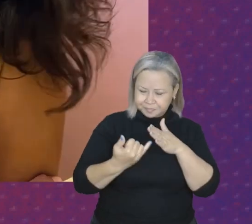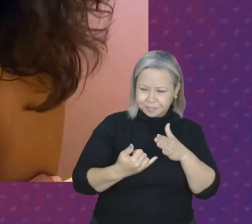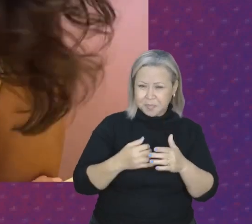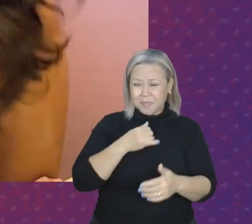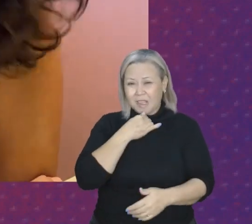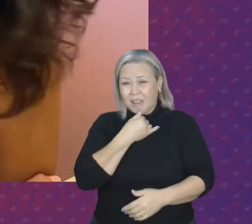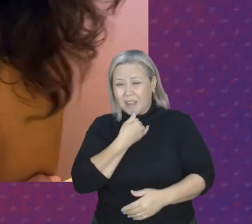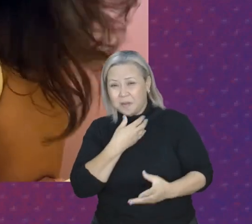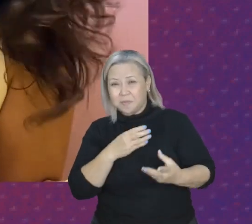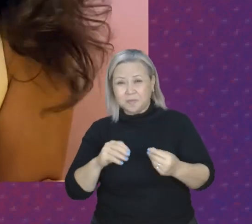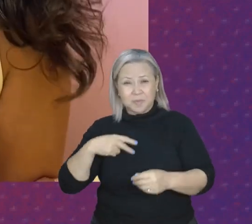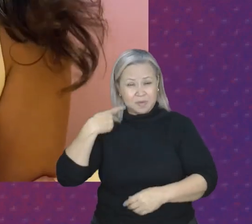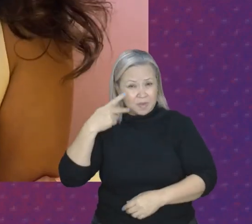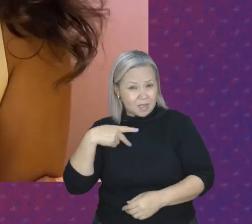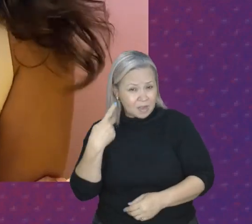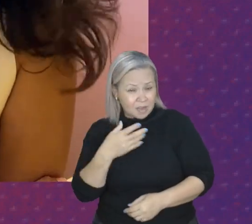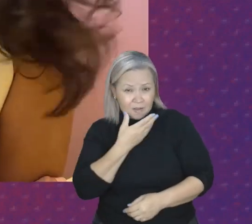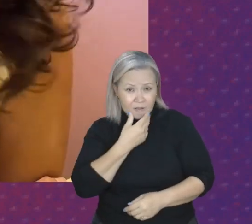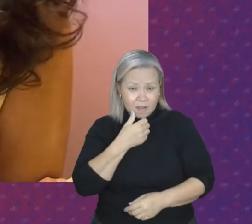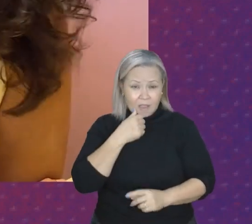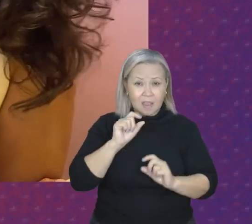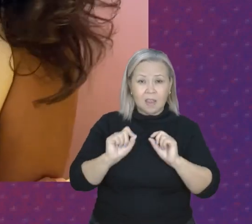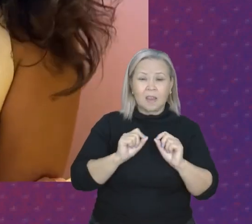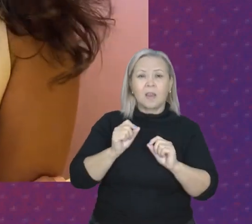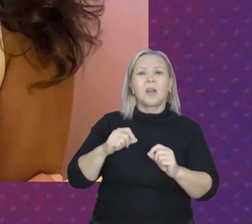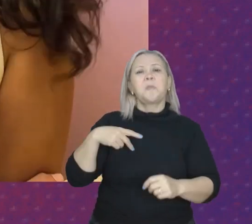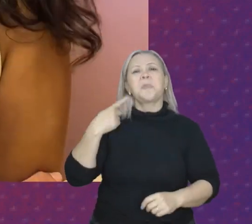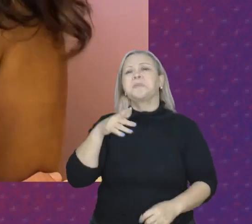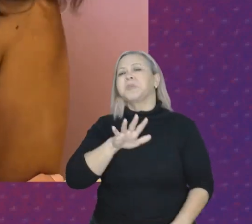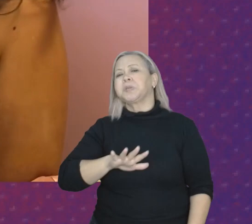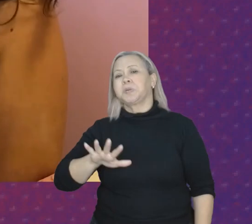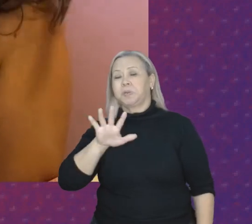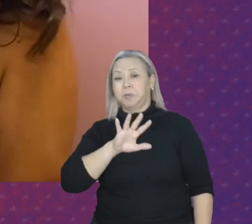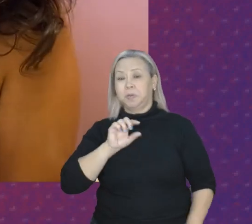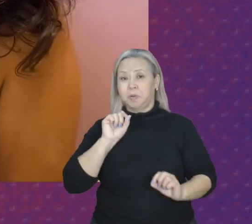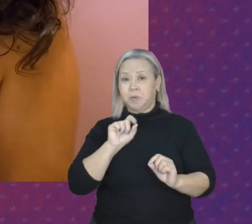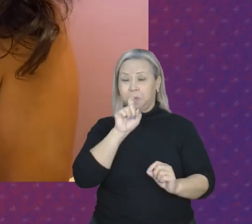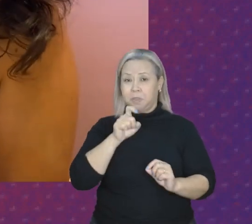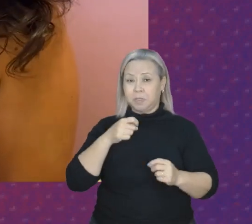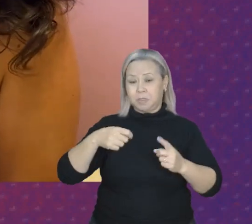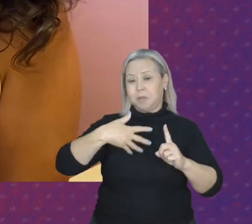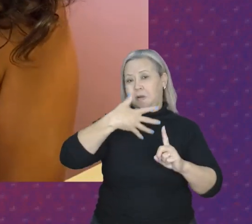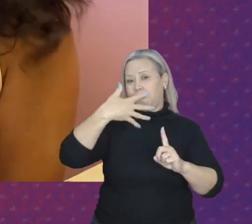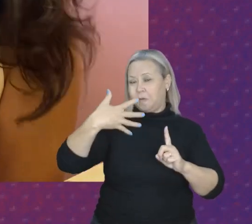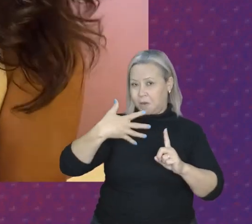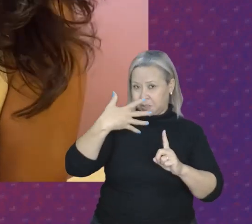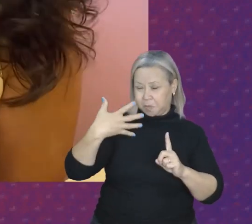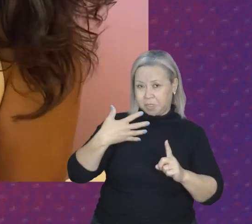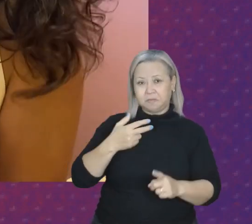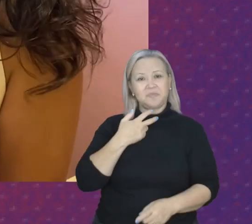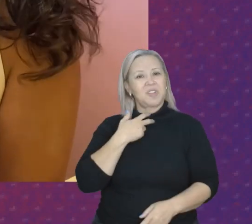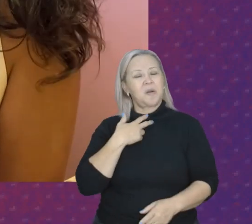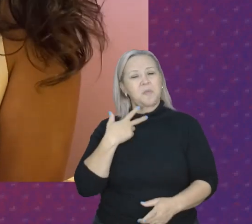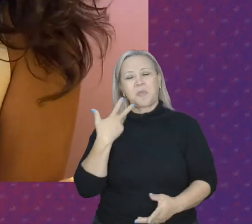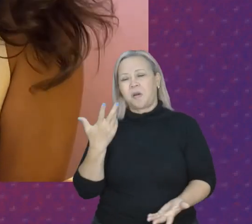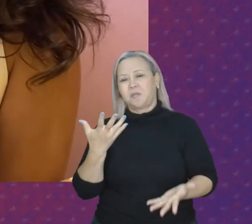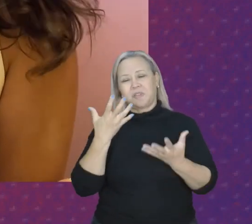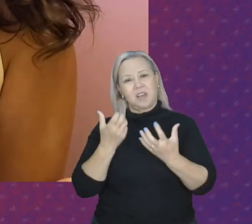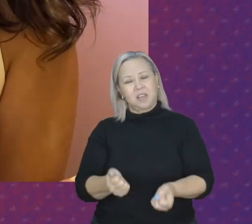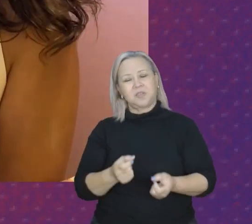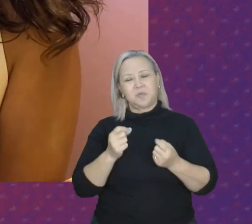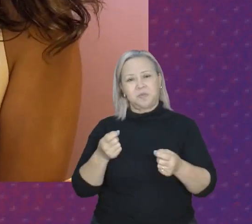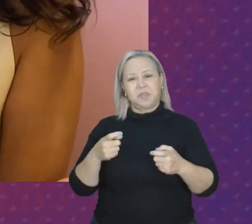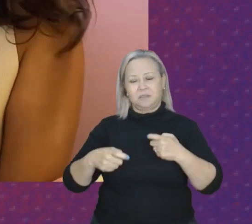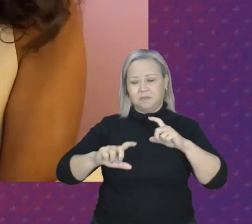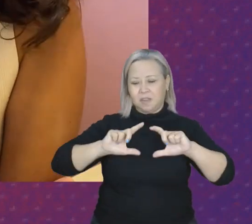muitos vereadores, vereadoras, parlamentares como um todo, que são LGBTs, não podem assumir a sua